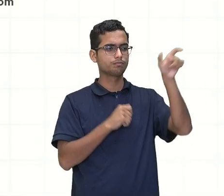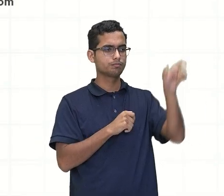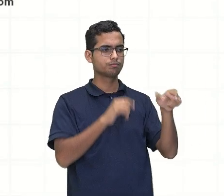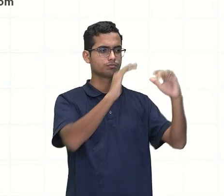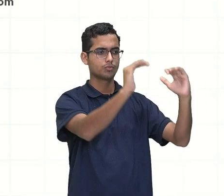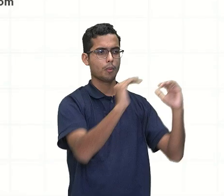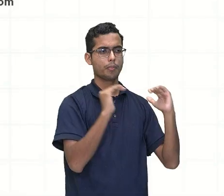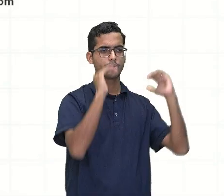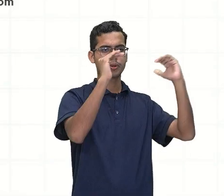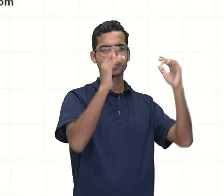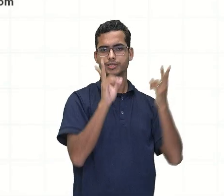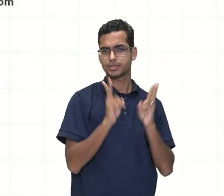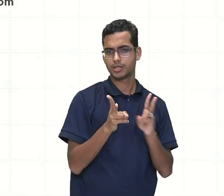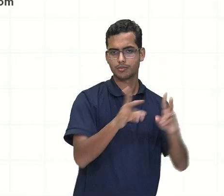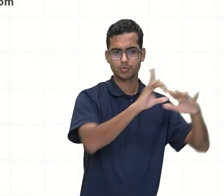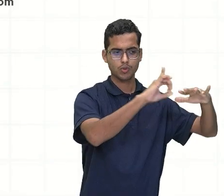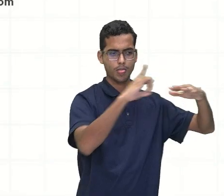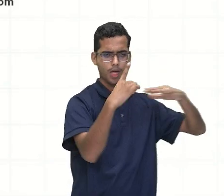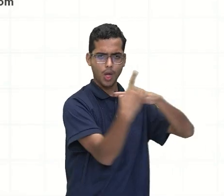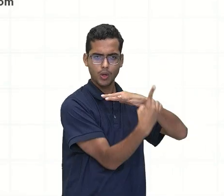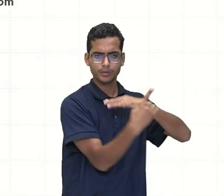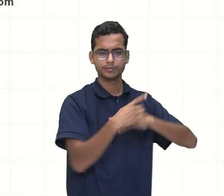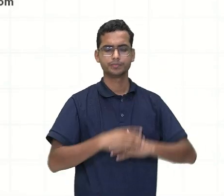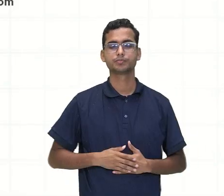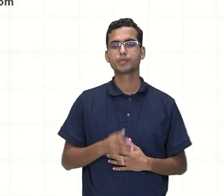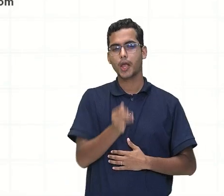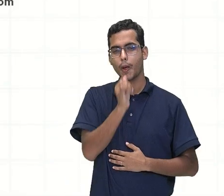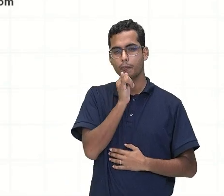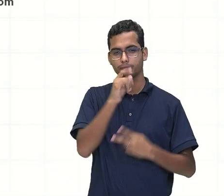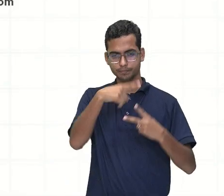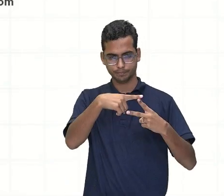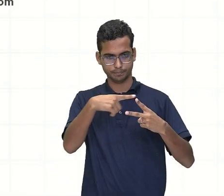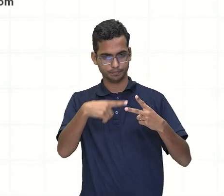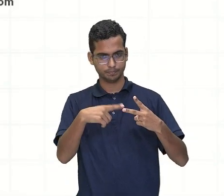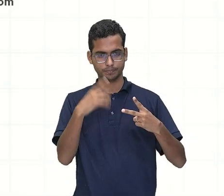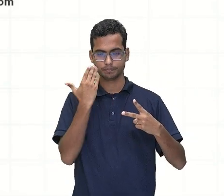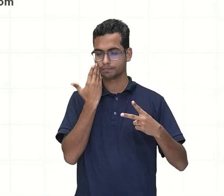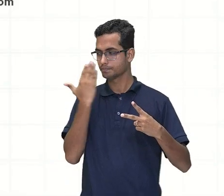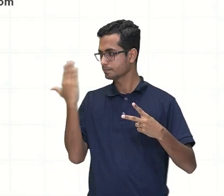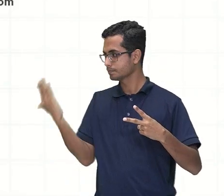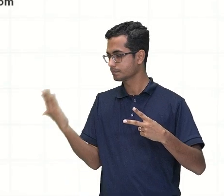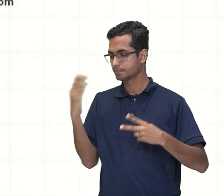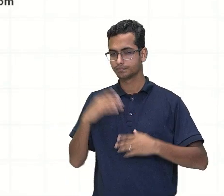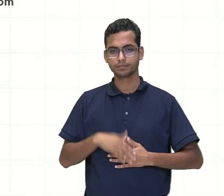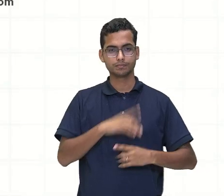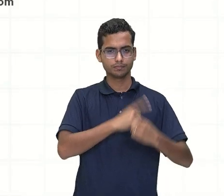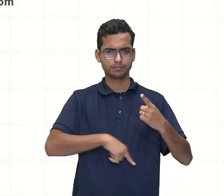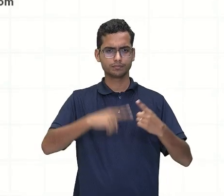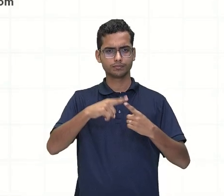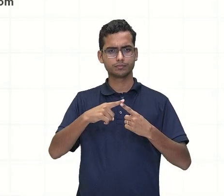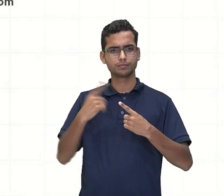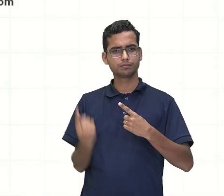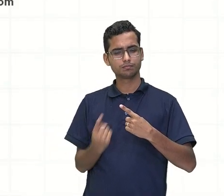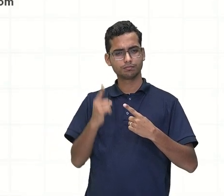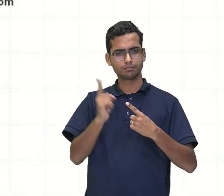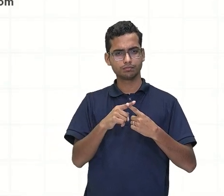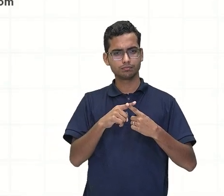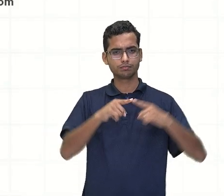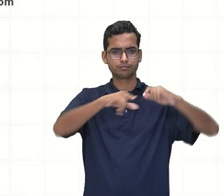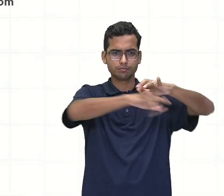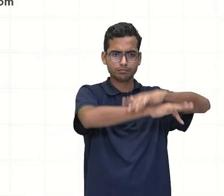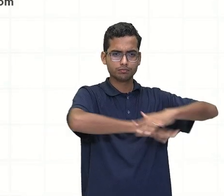nós temos aí dois exemplos, um de espiritualidade, de